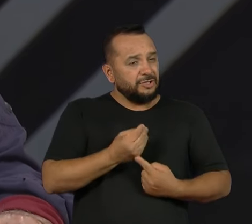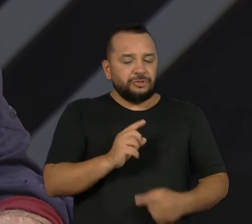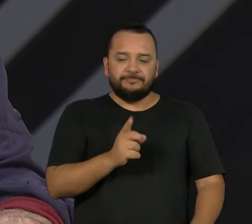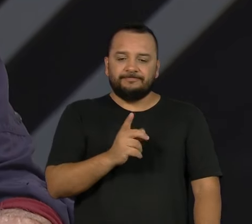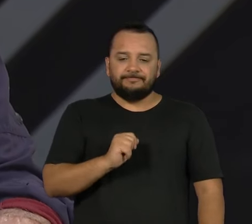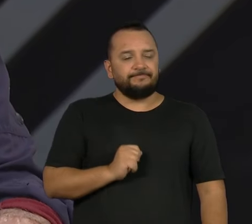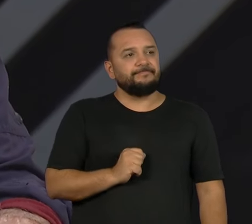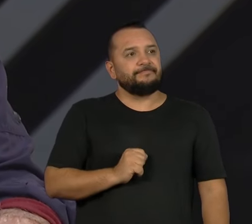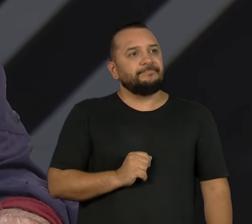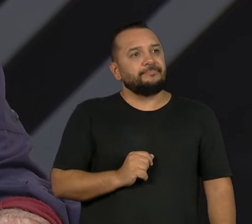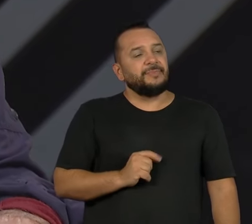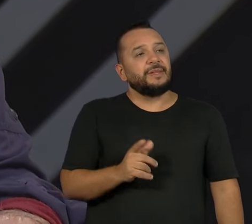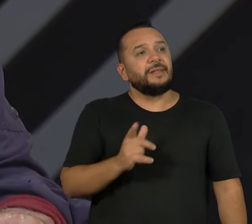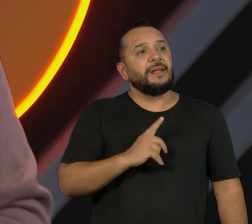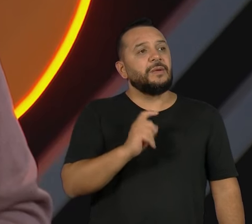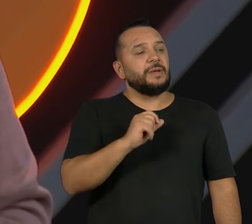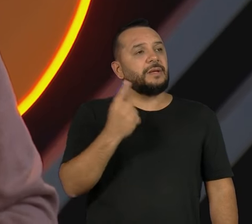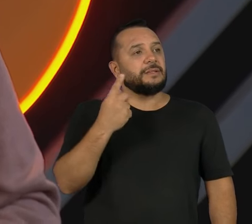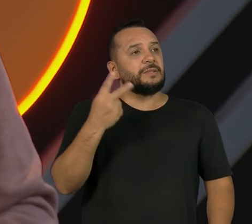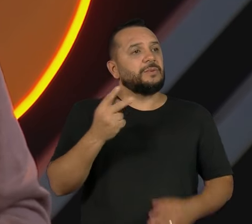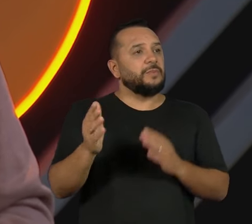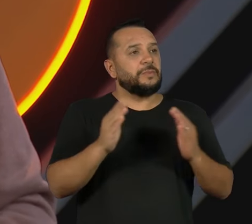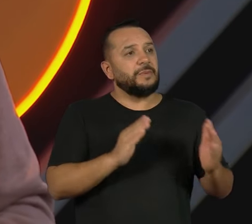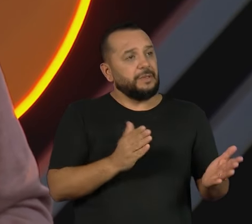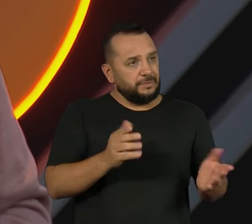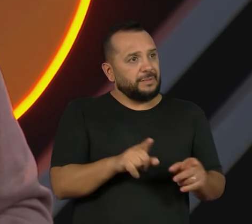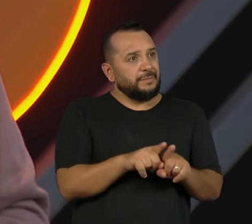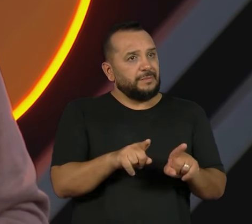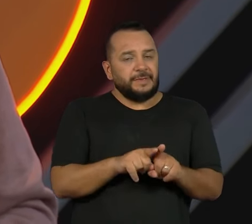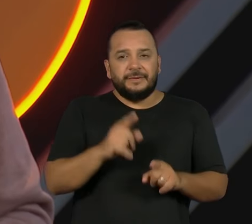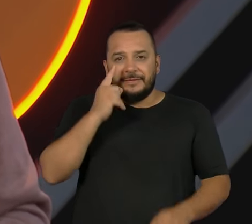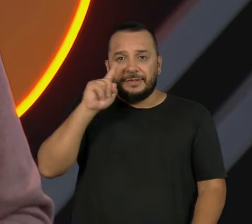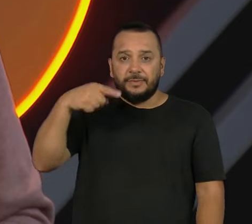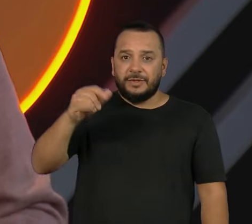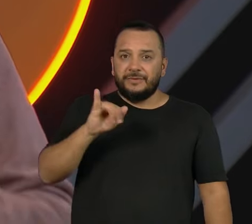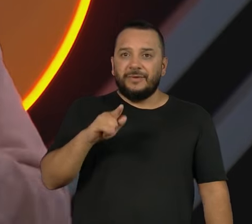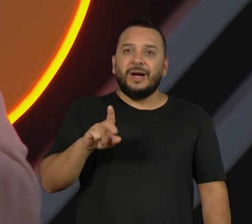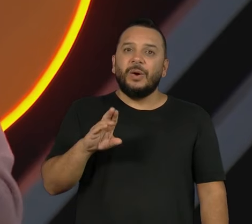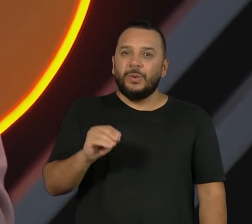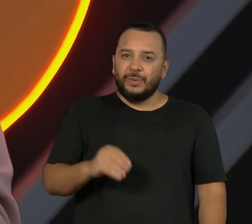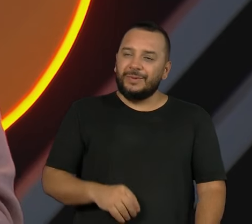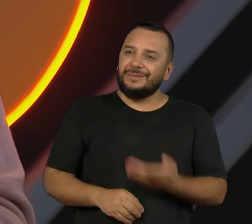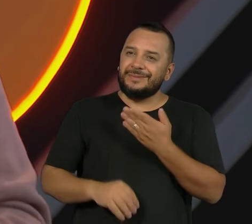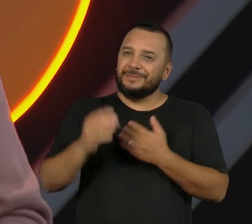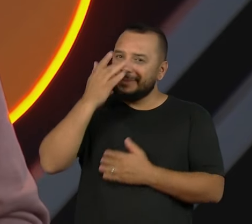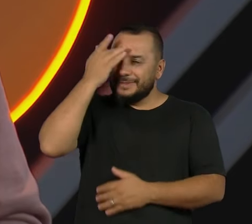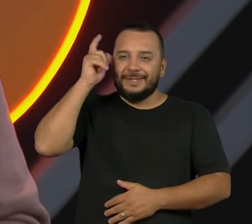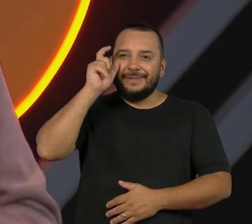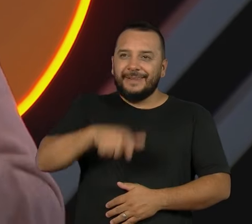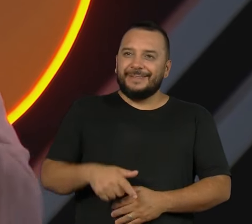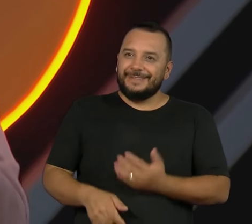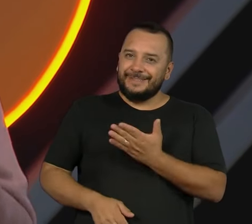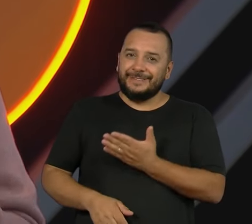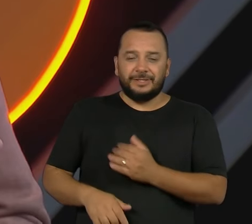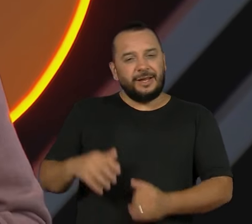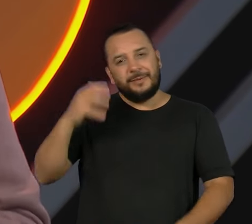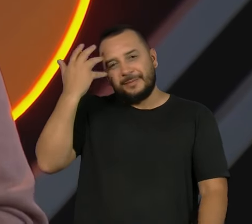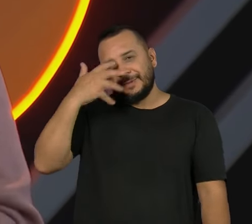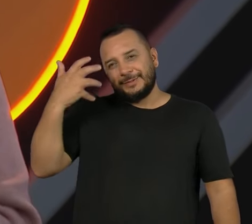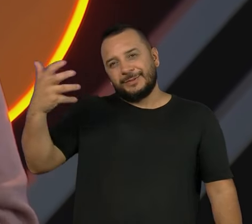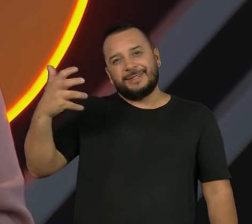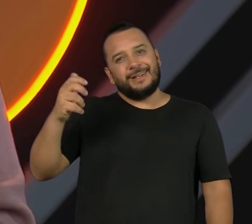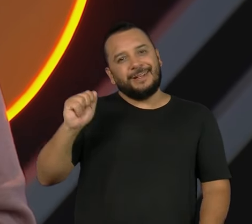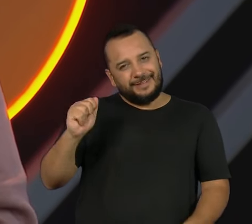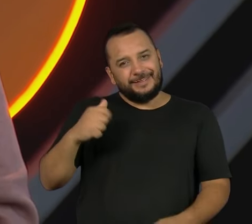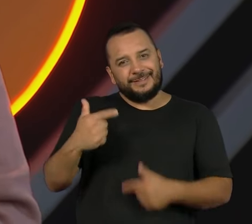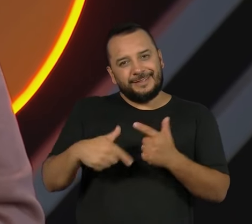Ela vem numa segunda etapa. Daqui a pouco, o Ivaldo, essa pessoa tão interessante, tão apaixonada pelo